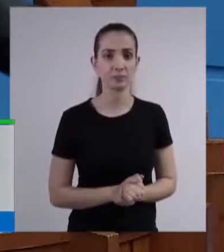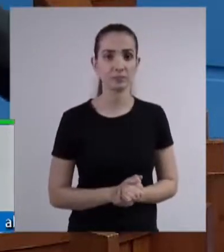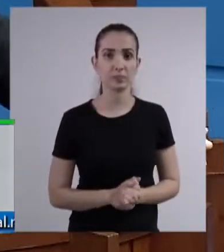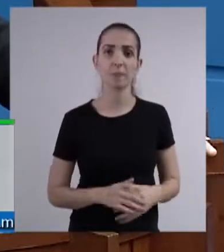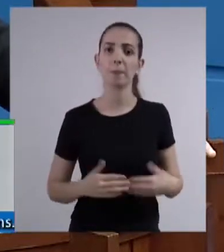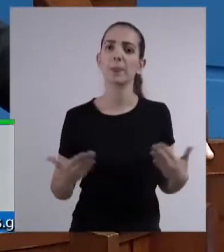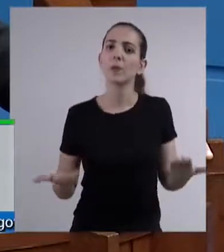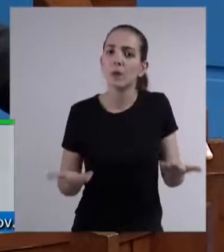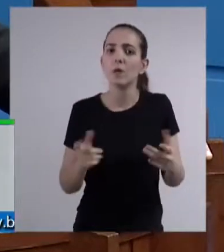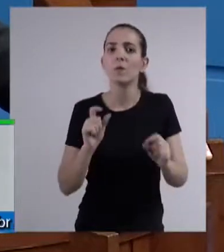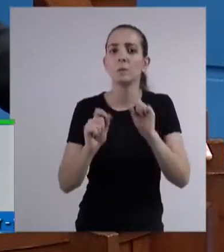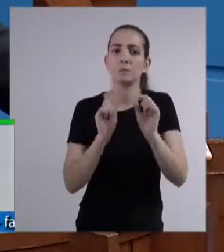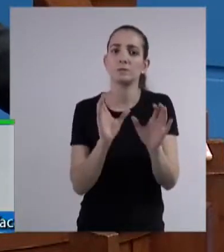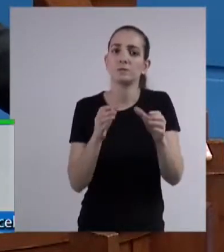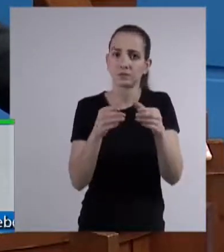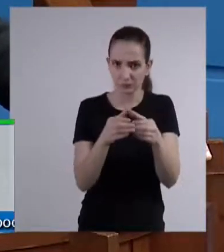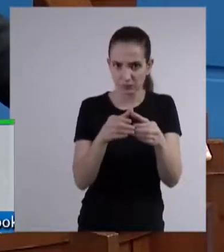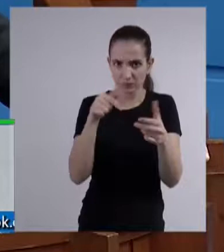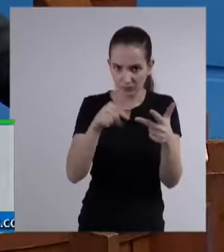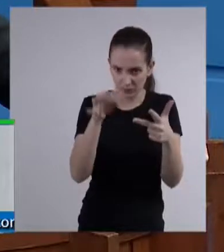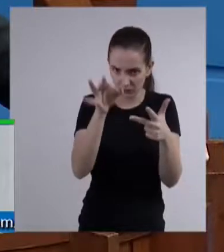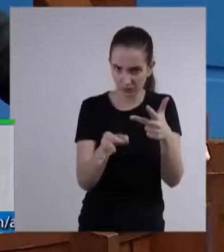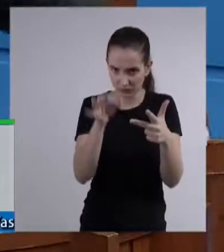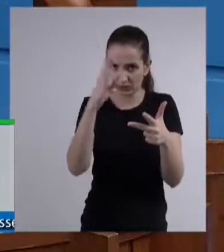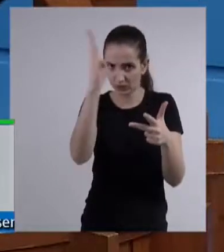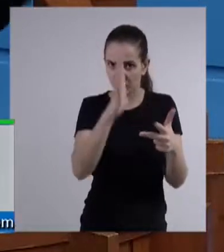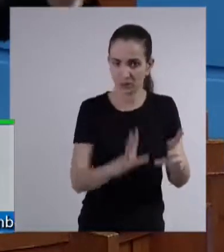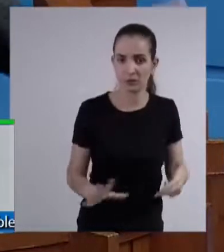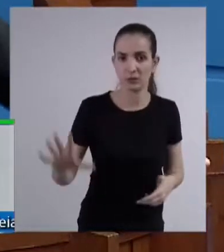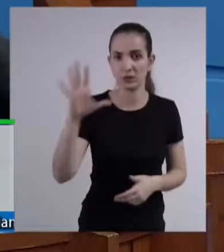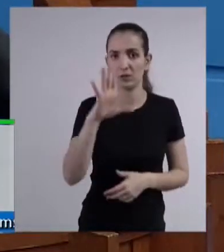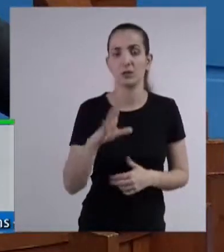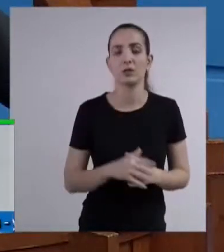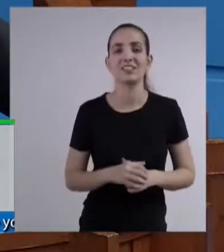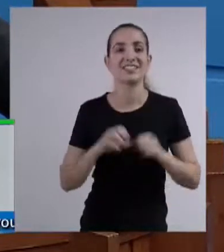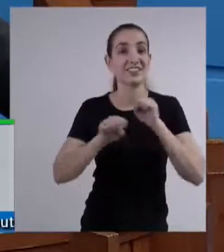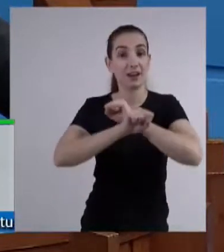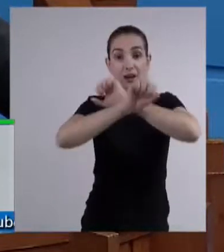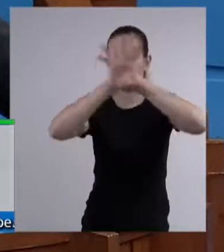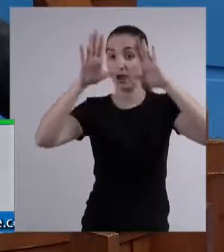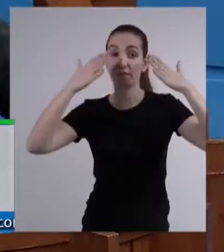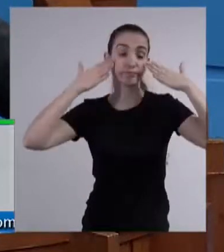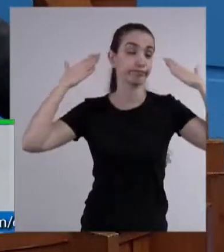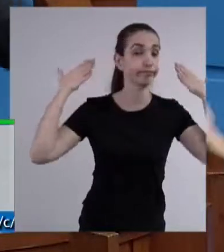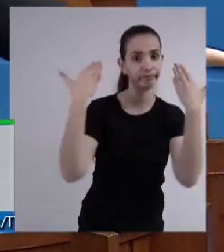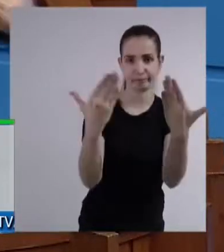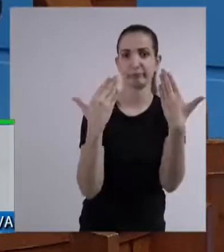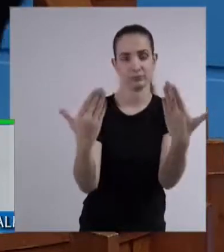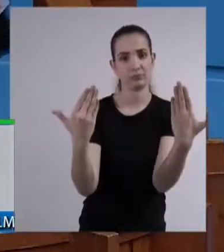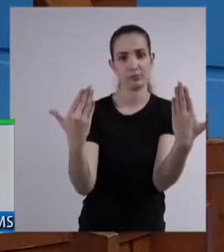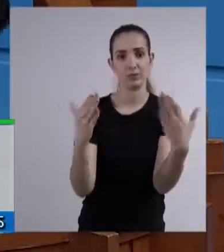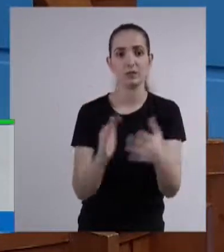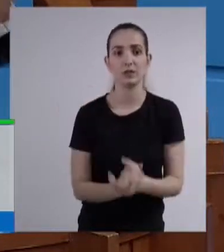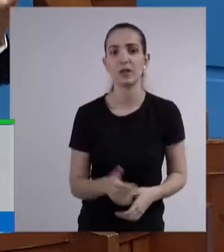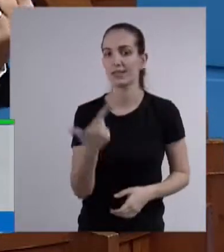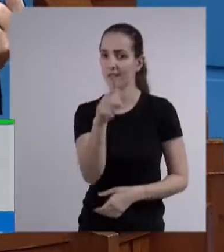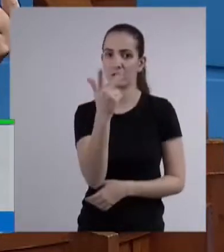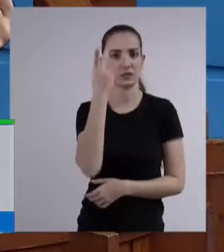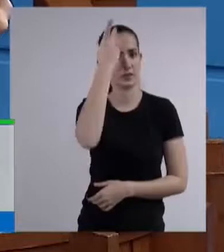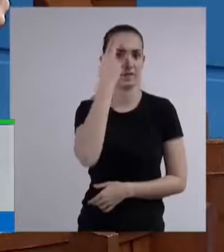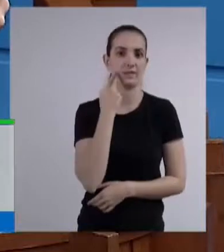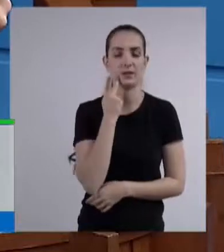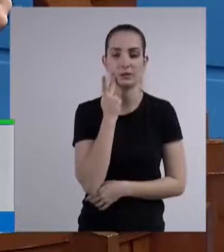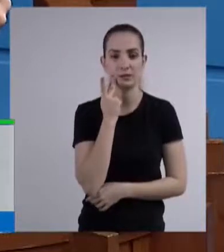Setores do judiciário brasileiro, vou repetir, agem à luz do dia, não tem mais vergonha